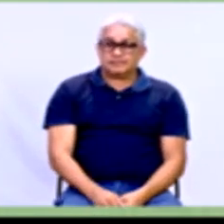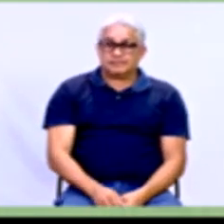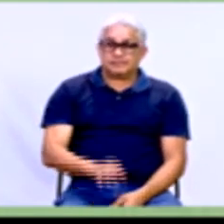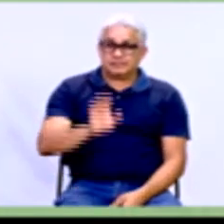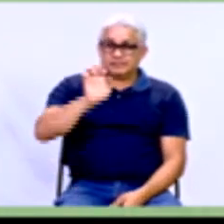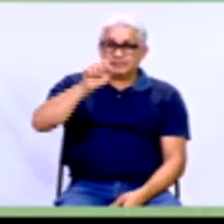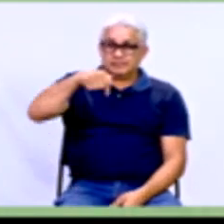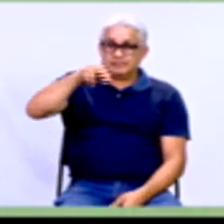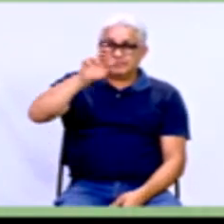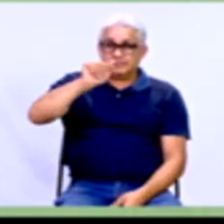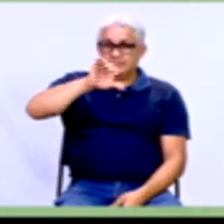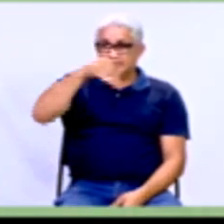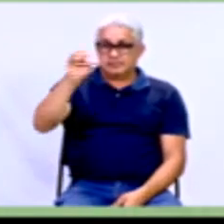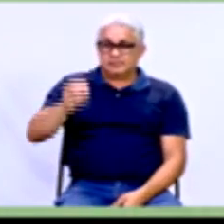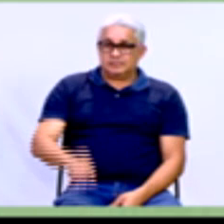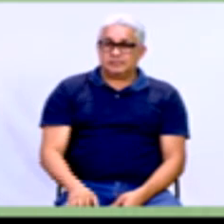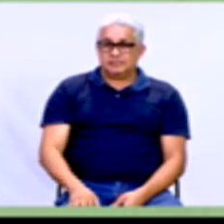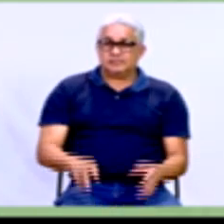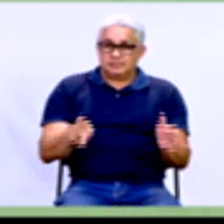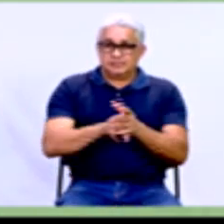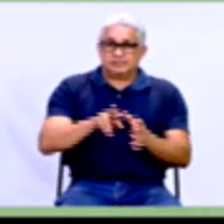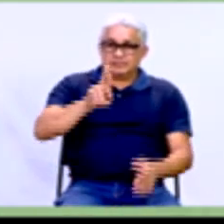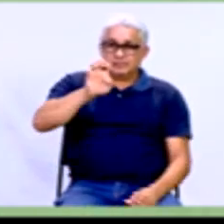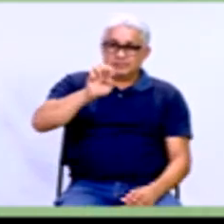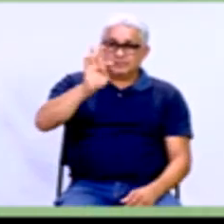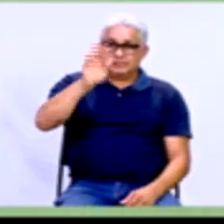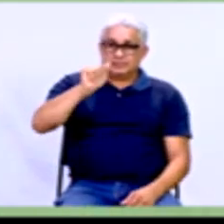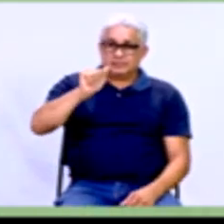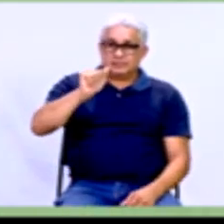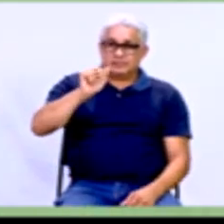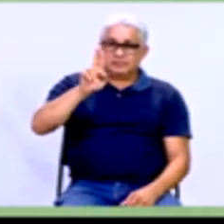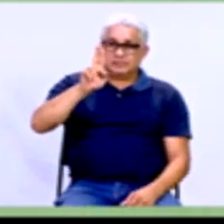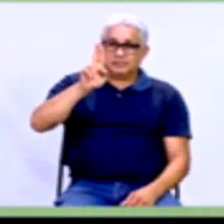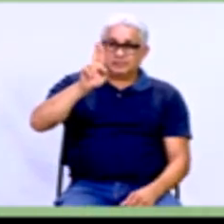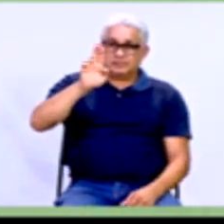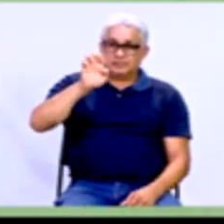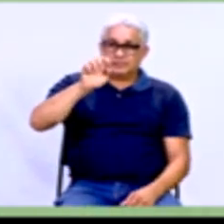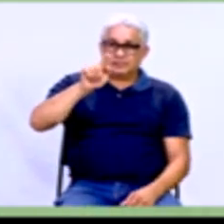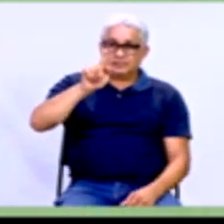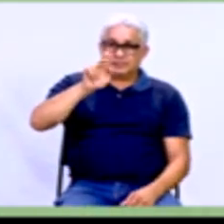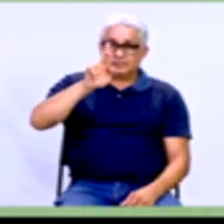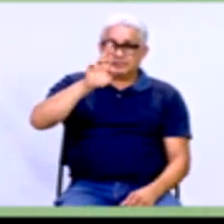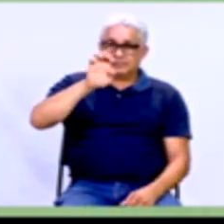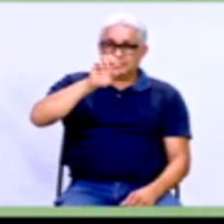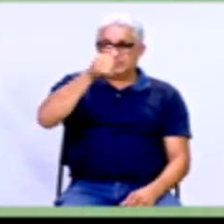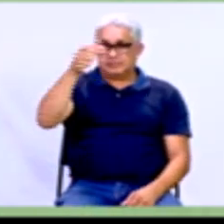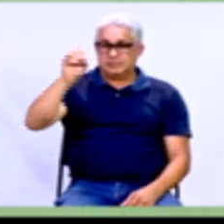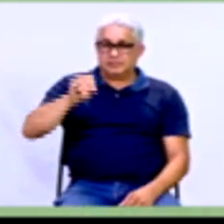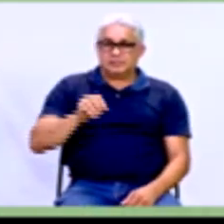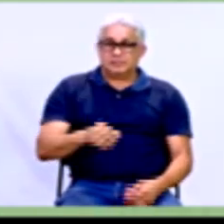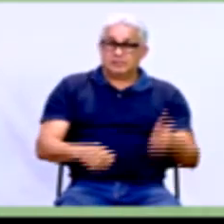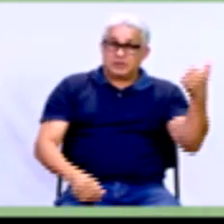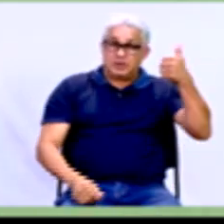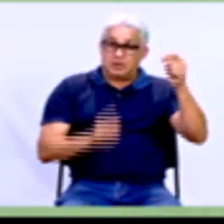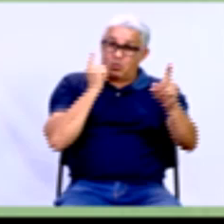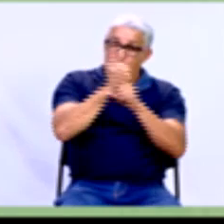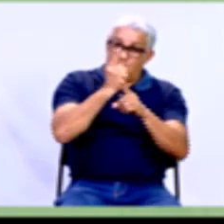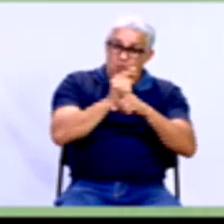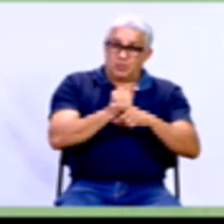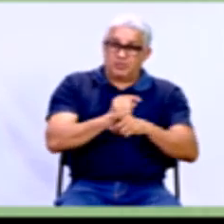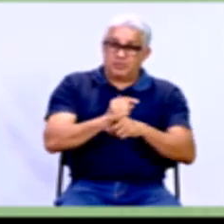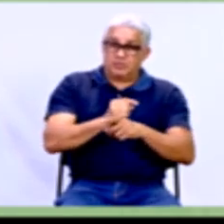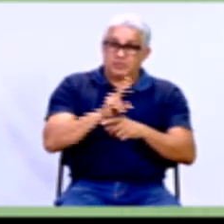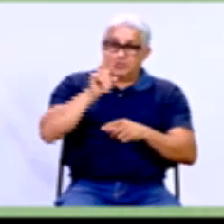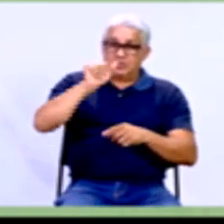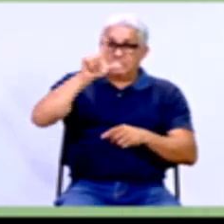equação de uma reta de regressão. Então, a gente tem aqui, primeiro a gente vai achar o valor de M e depois a gente